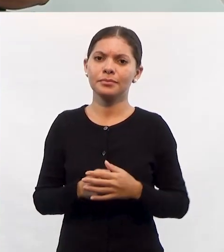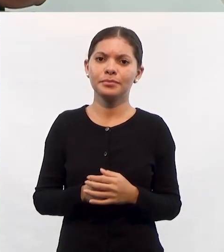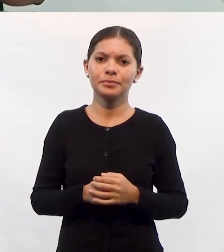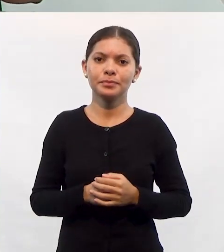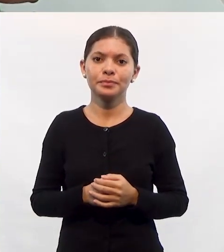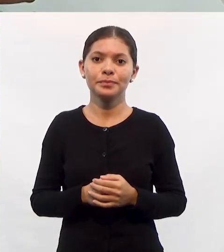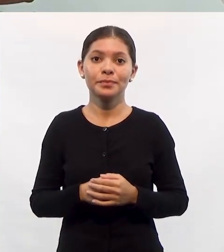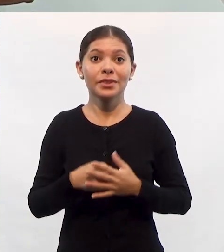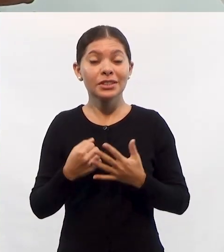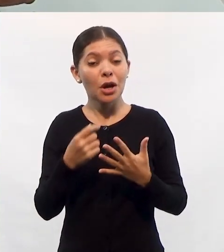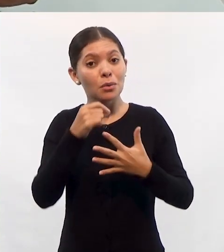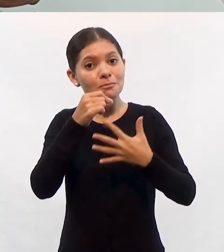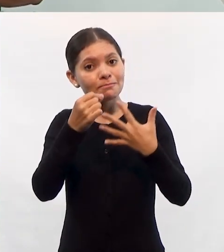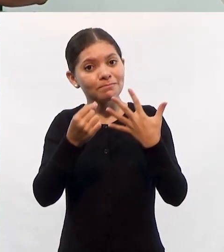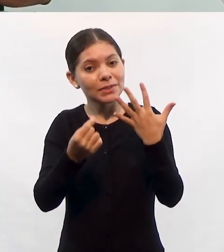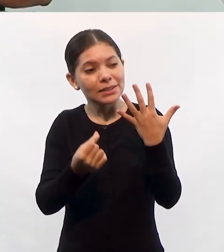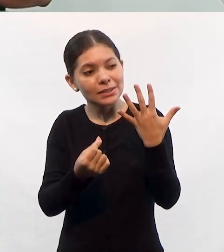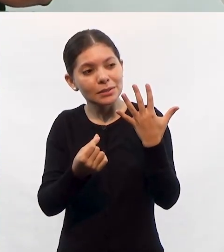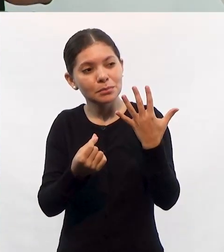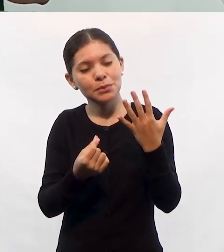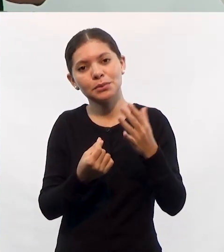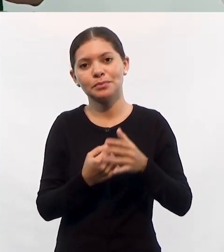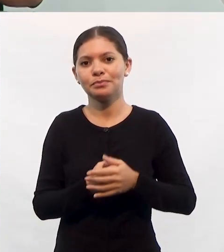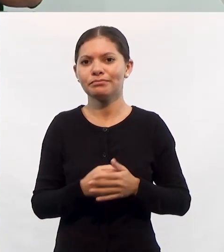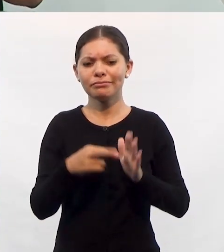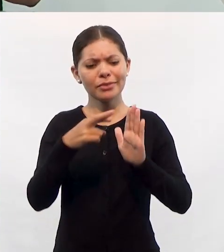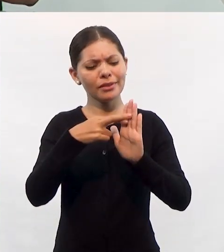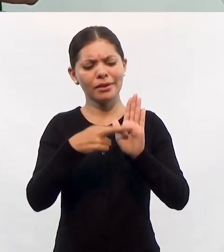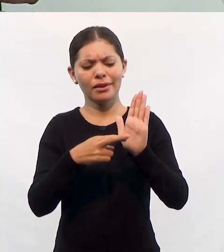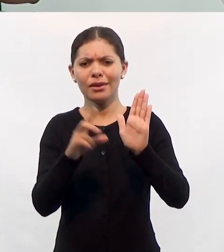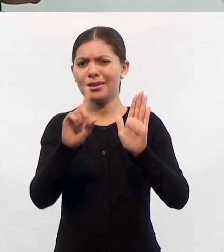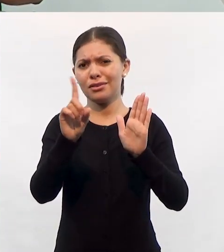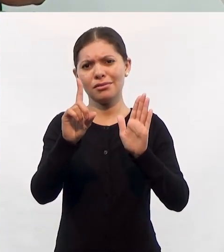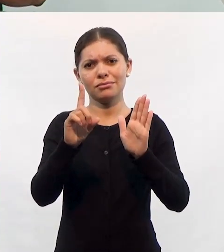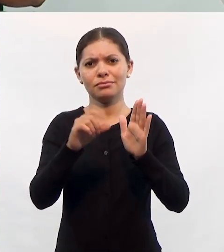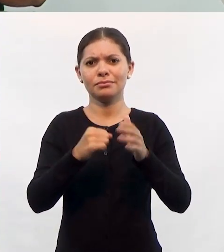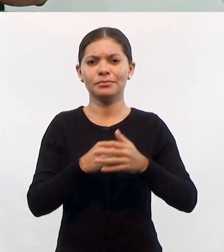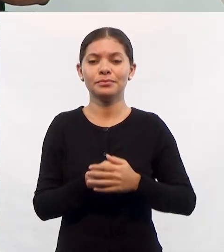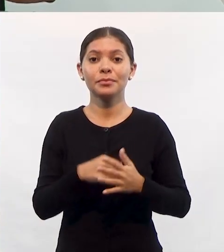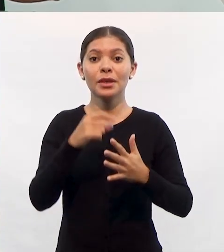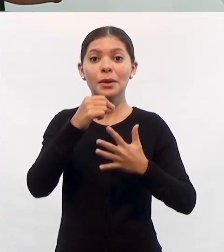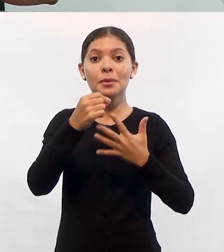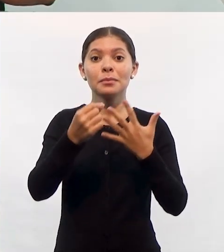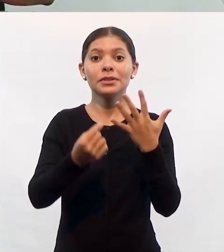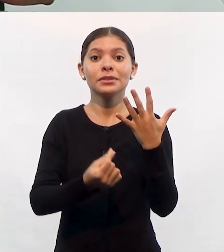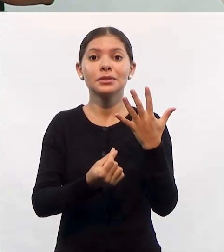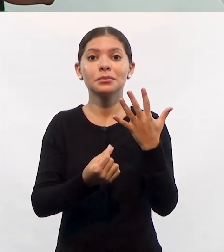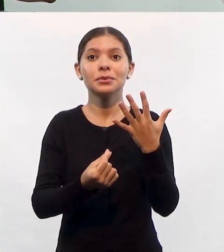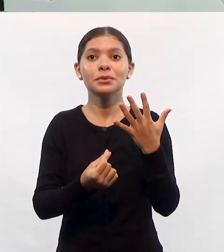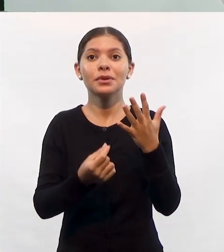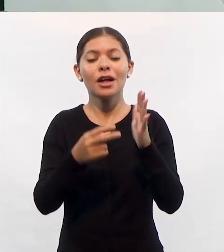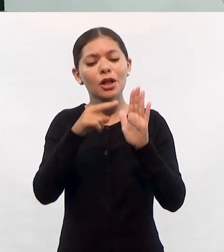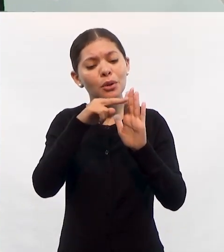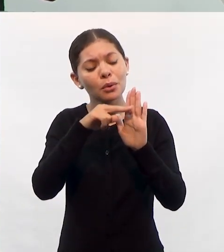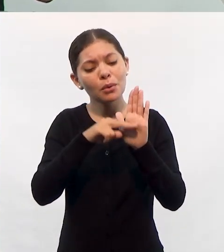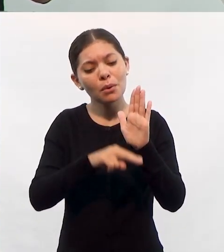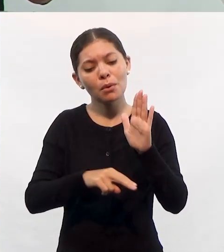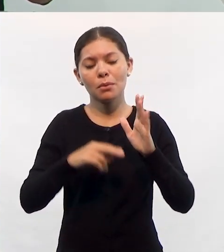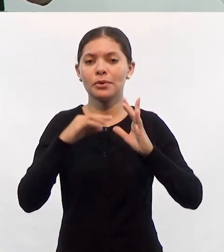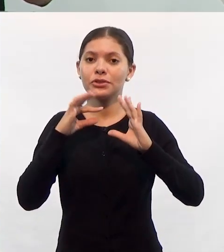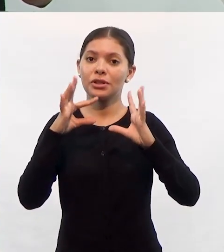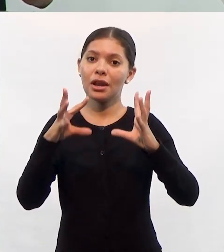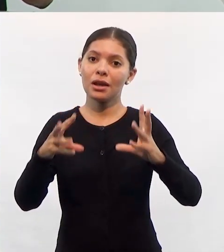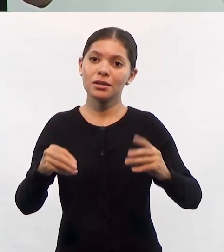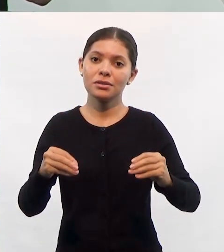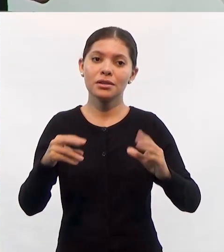já os princípios eles não são a regra específica eles são normas mais Gerais